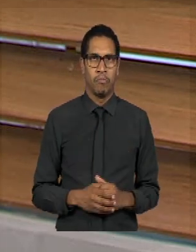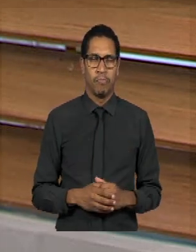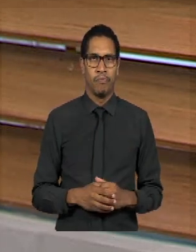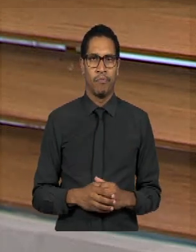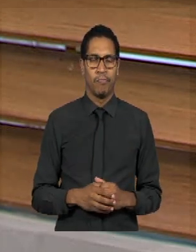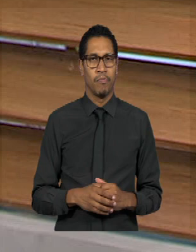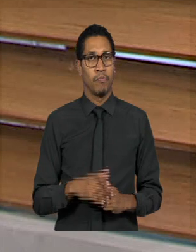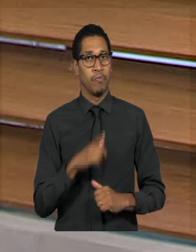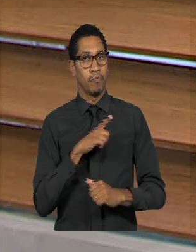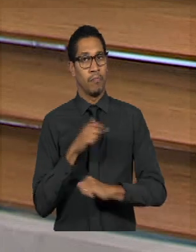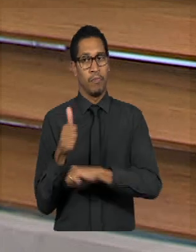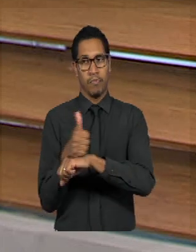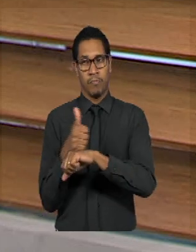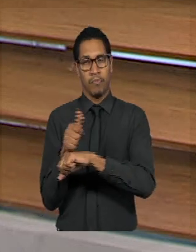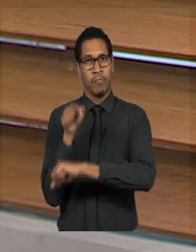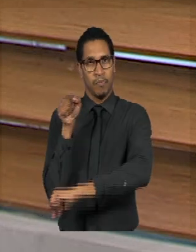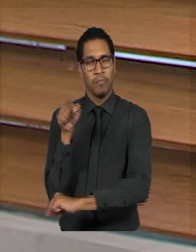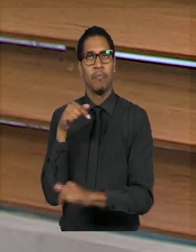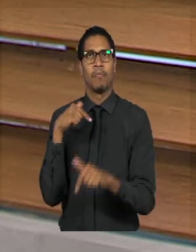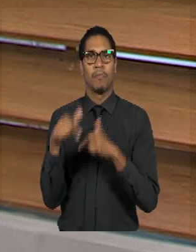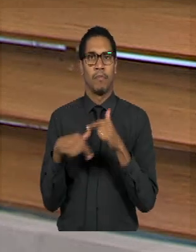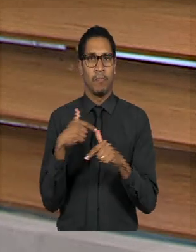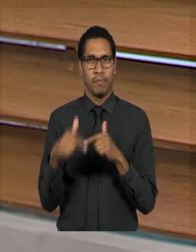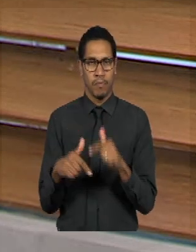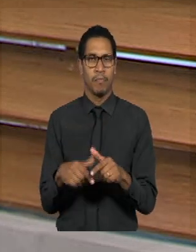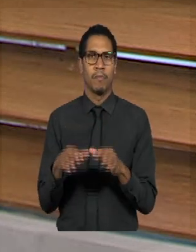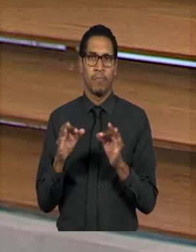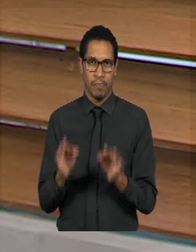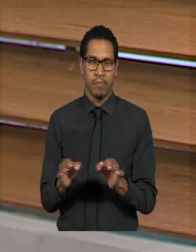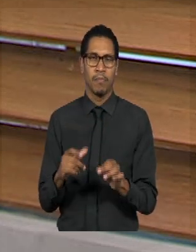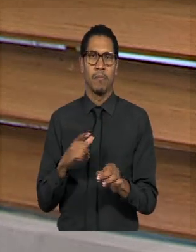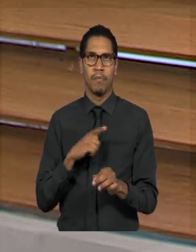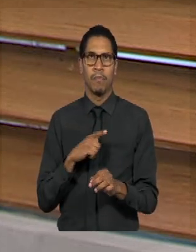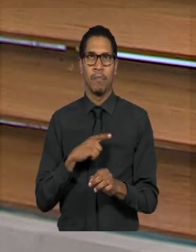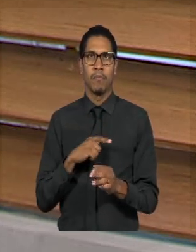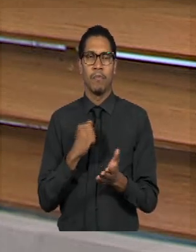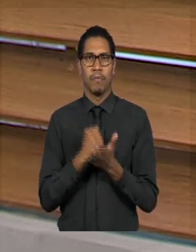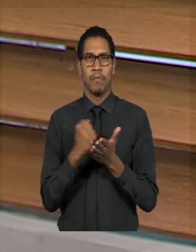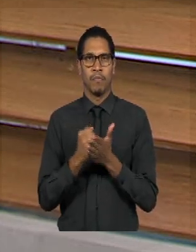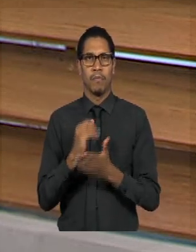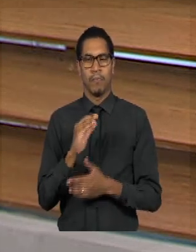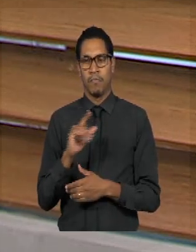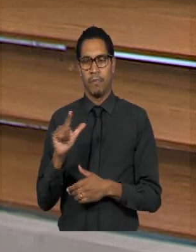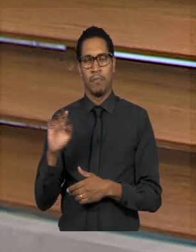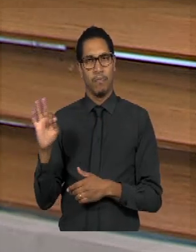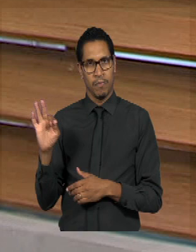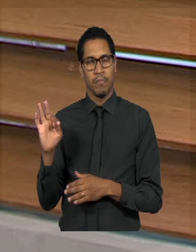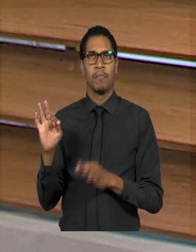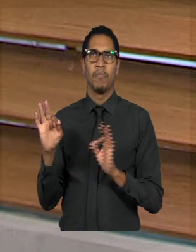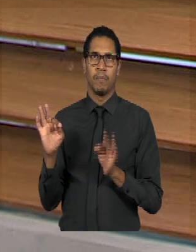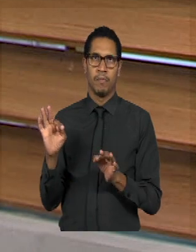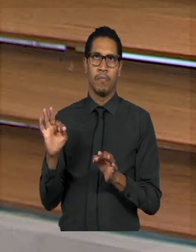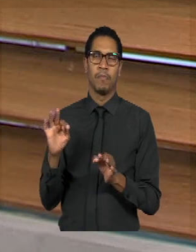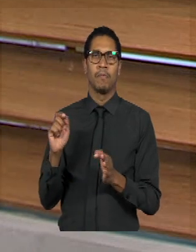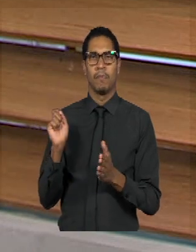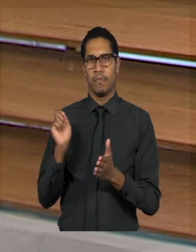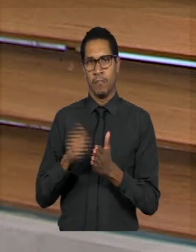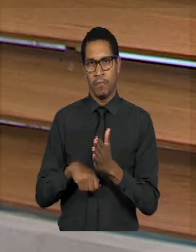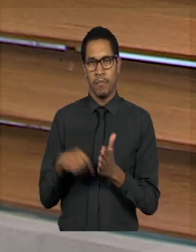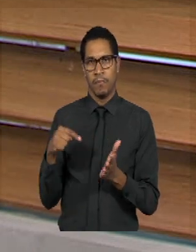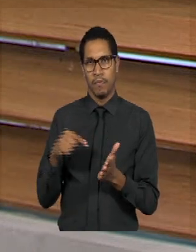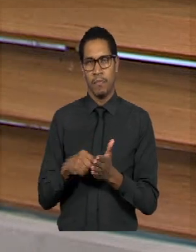Agora, aquele profissional que ele trabalha, que ele é CLT, que é o seletista, que é o